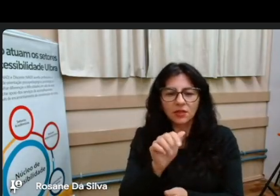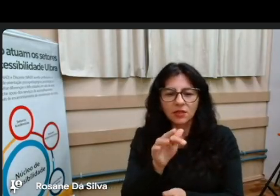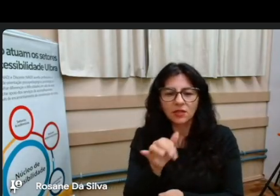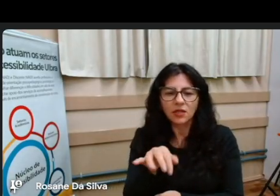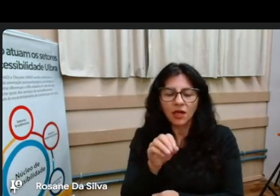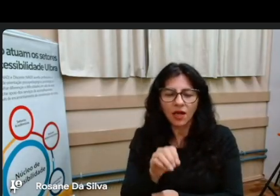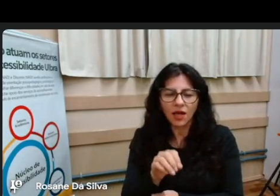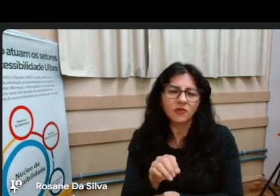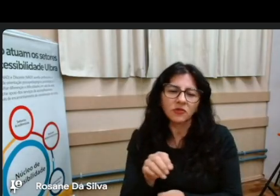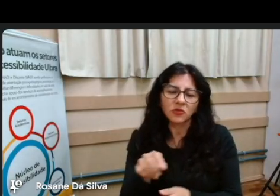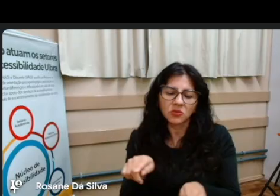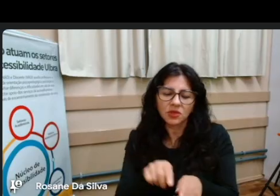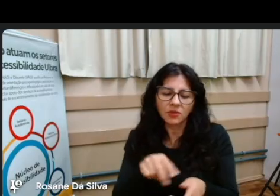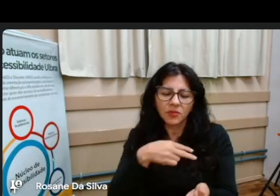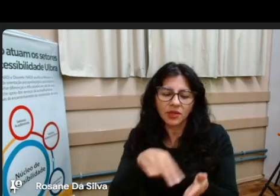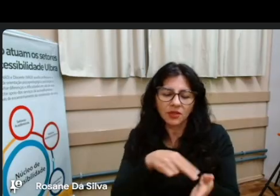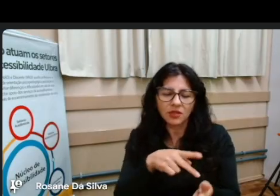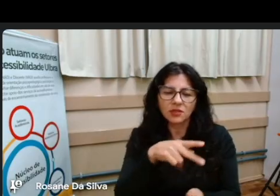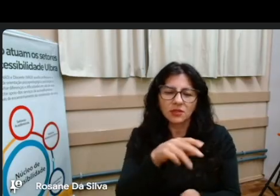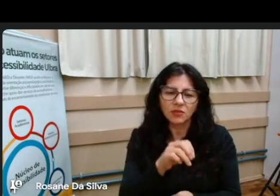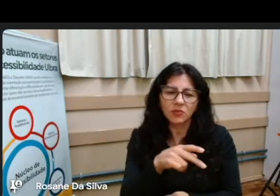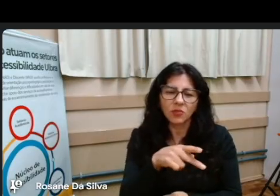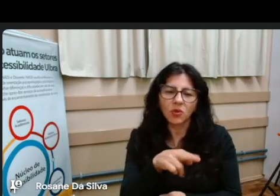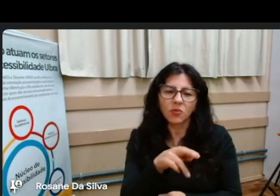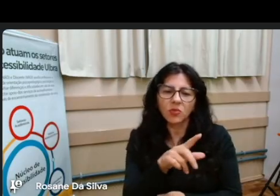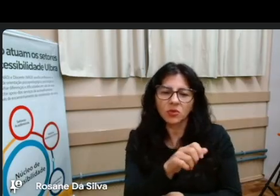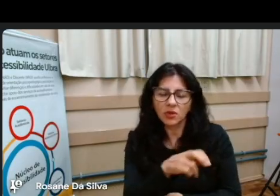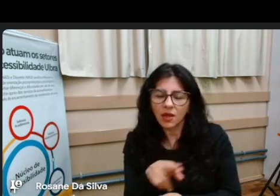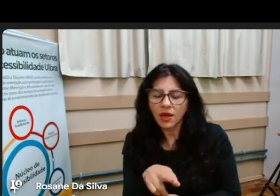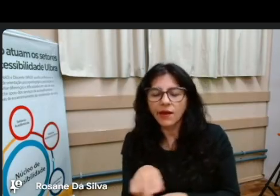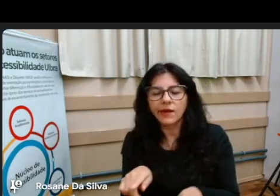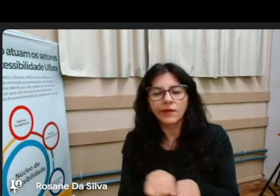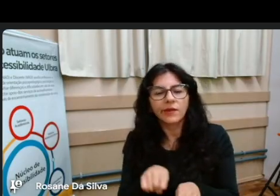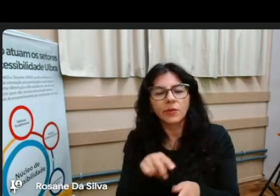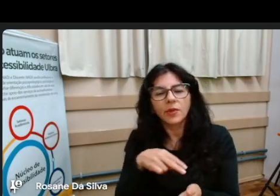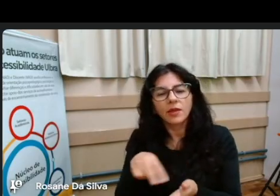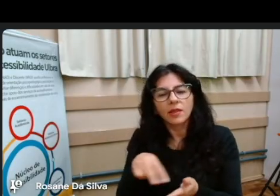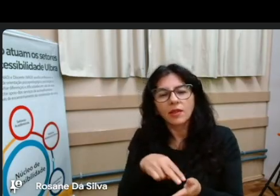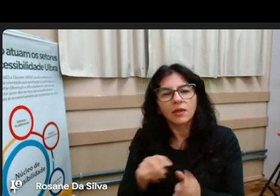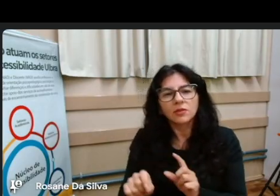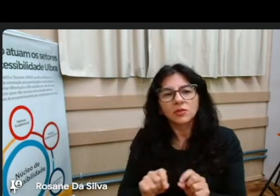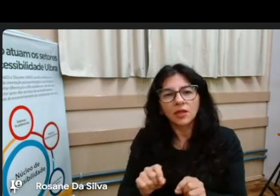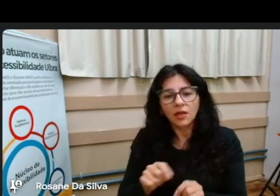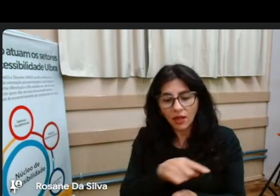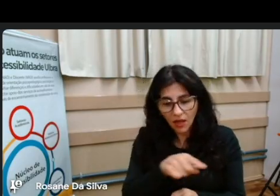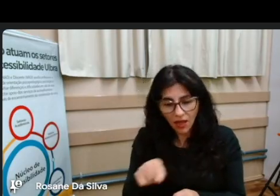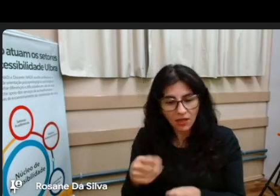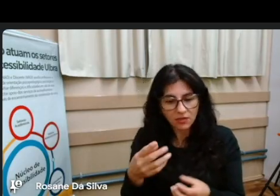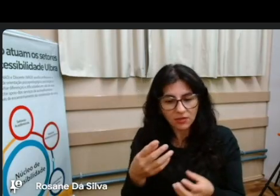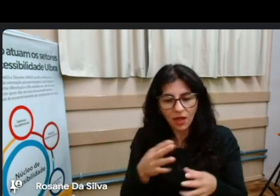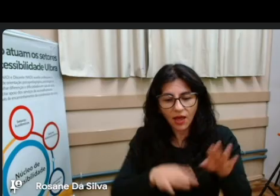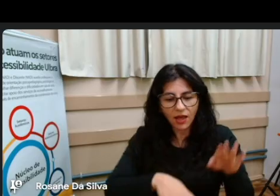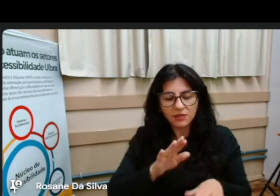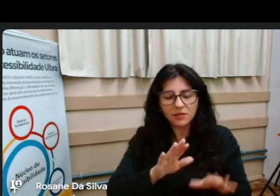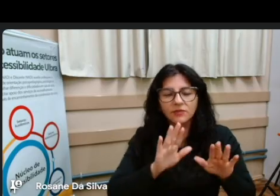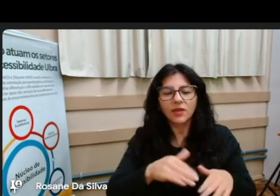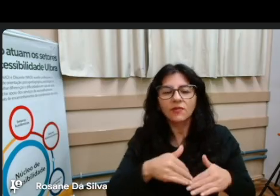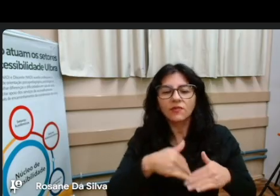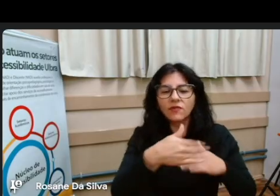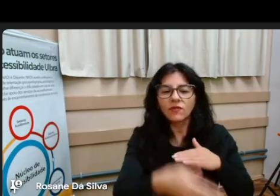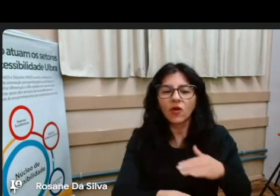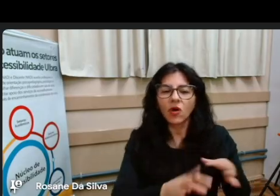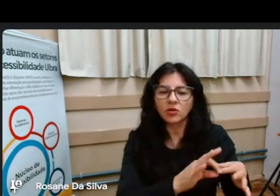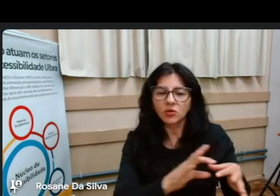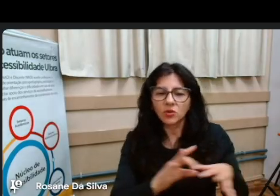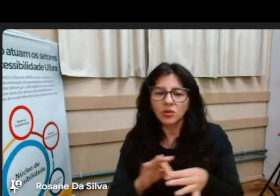né das danças afrodiaspóricas das danças populares das danças né Eh que muitas vezes